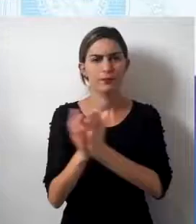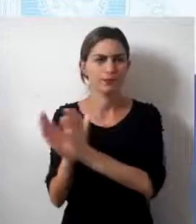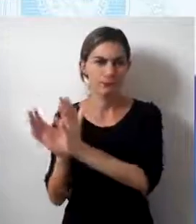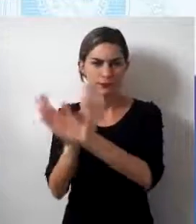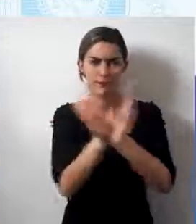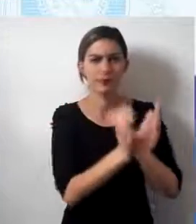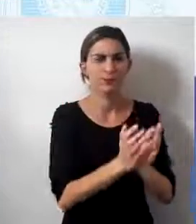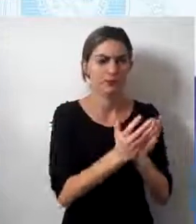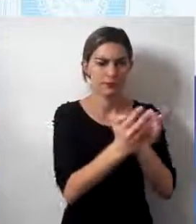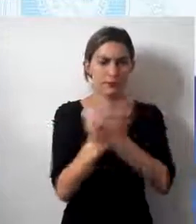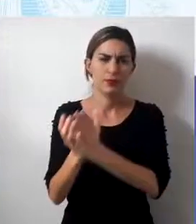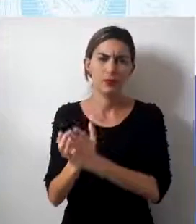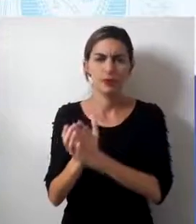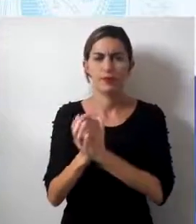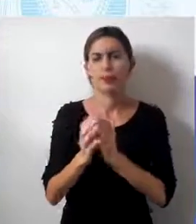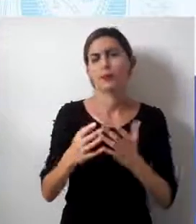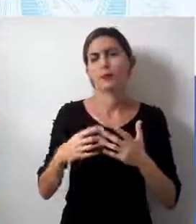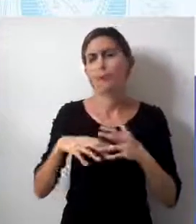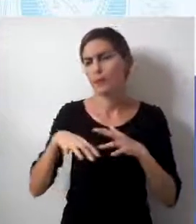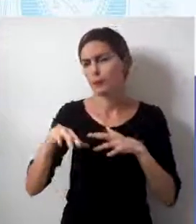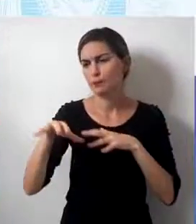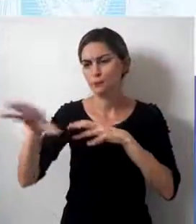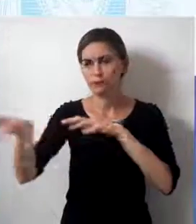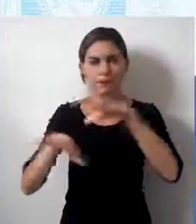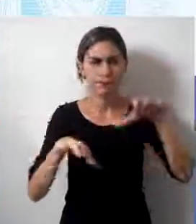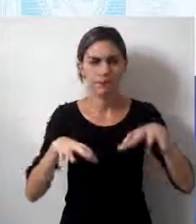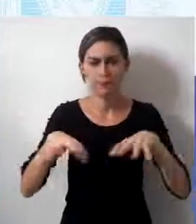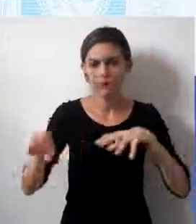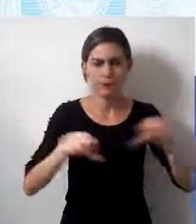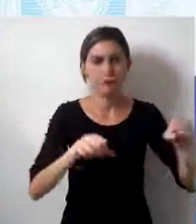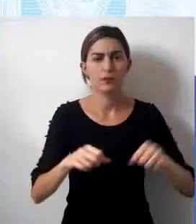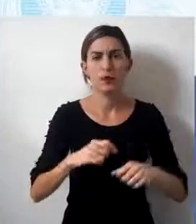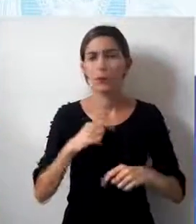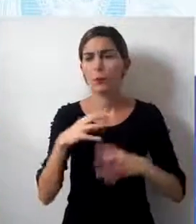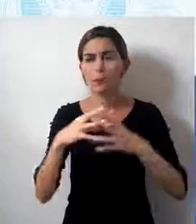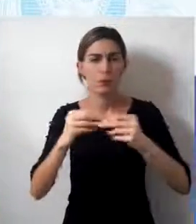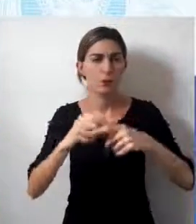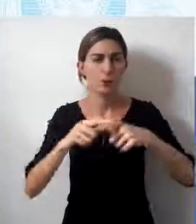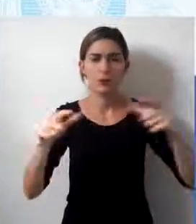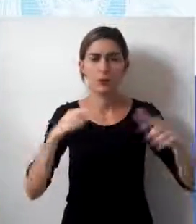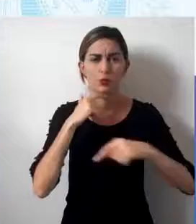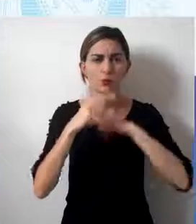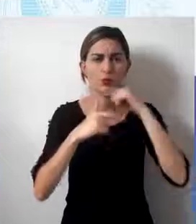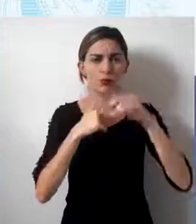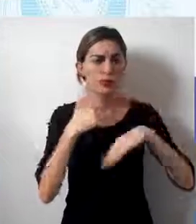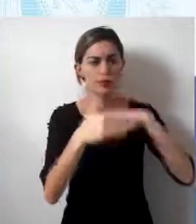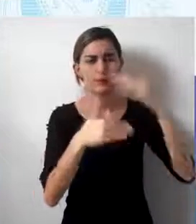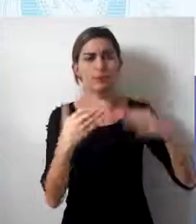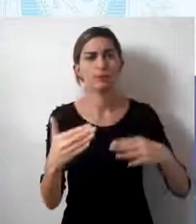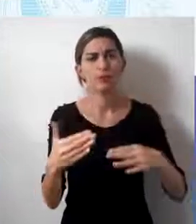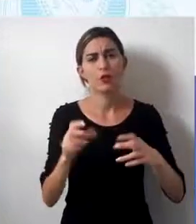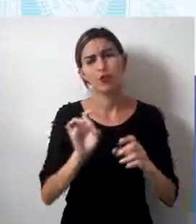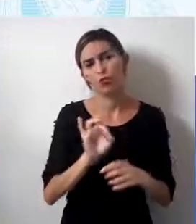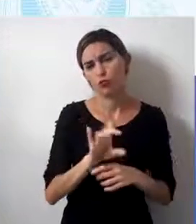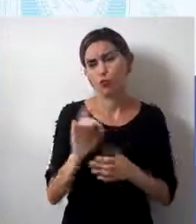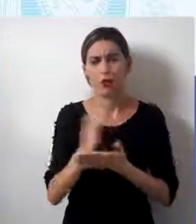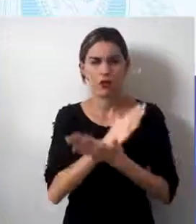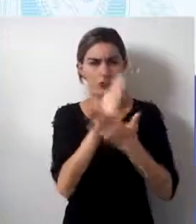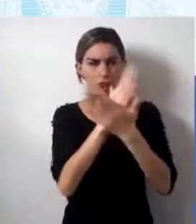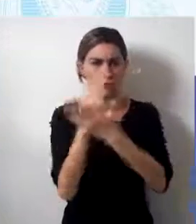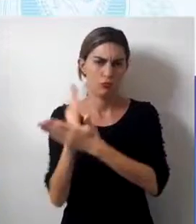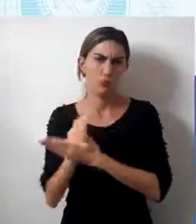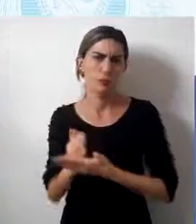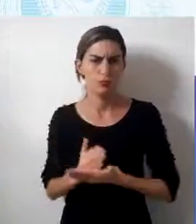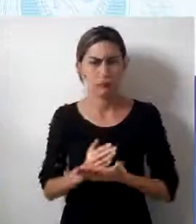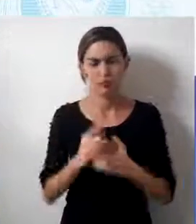capitanias, elas foram sendo exploradas e logo depois, muitas delas não conseguiram subsistir, né? Apenas